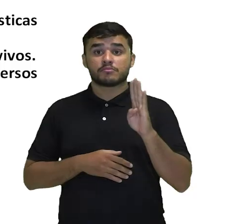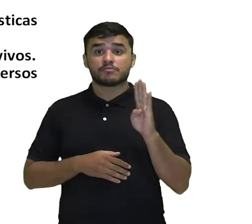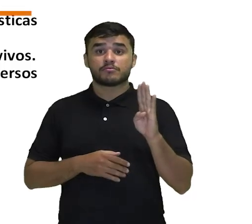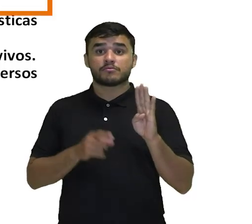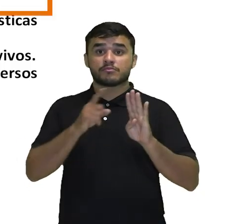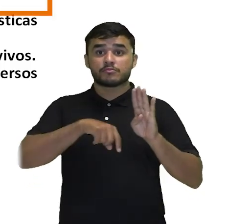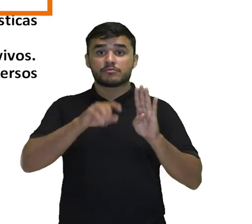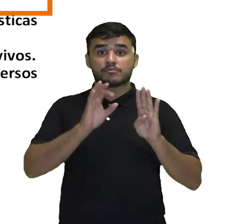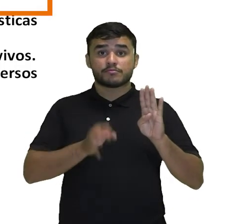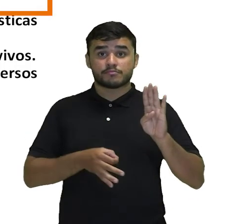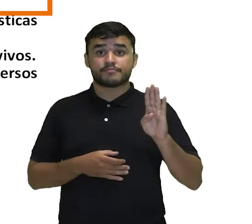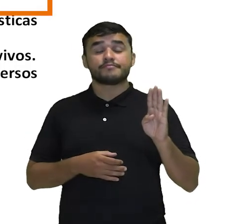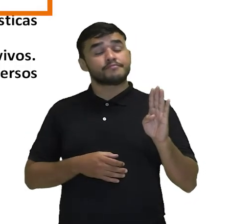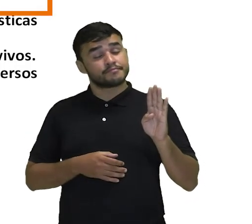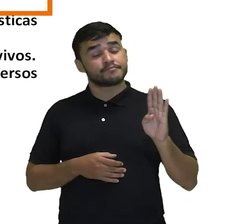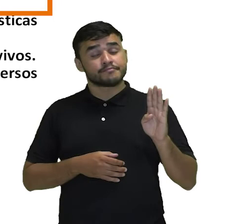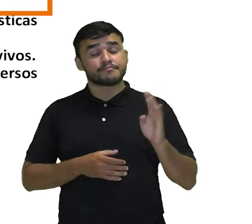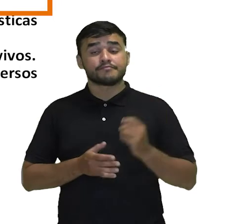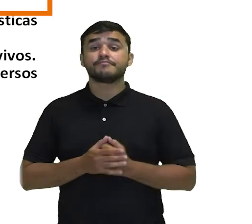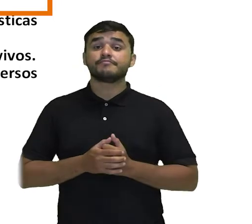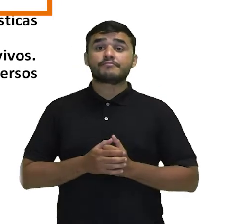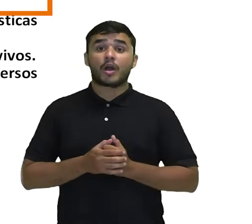de bola, que diz: